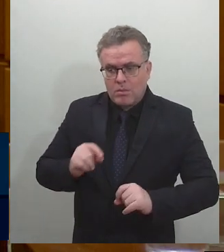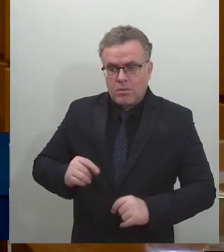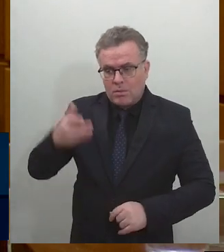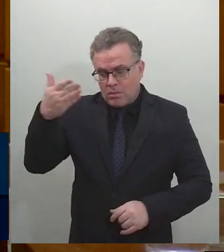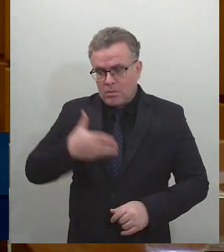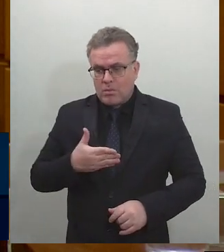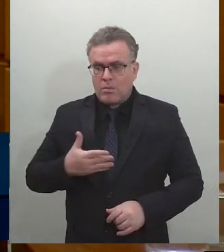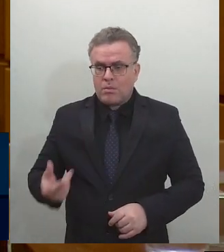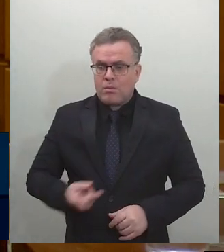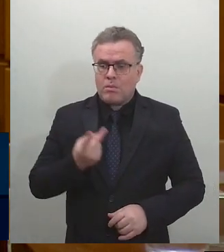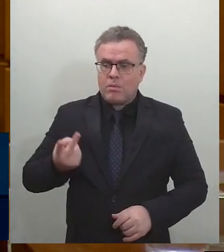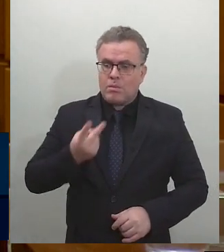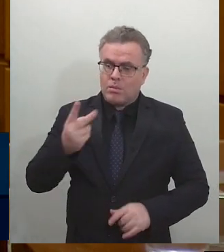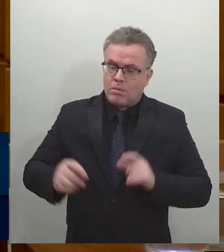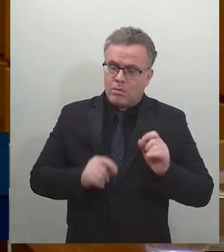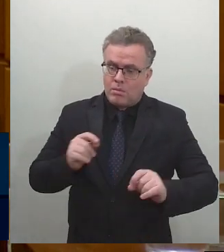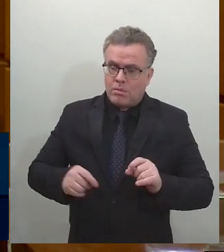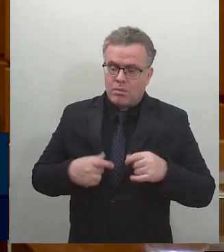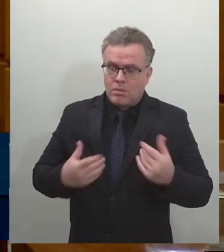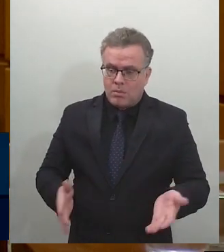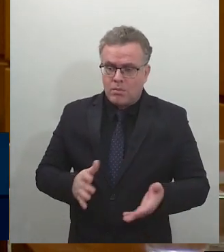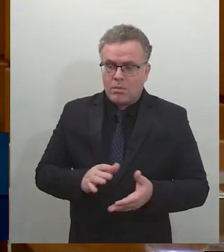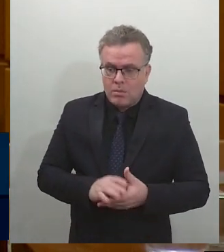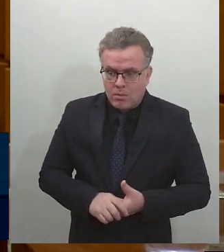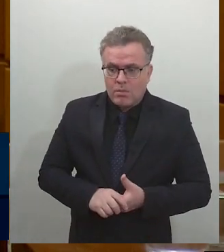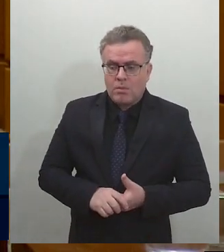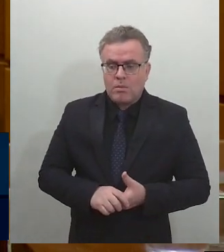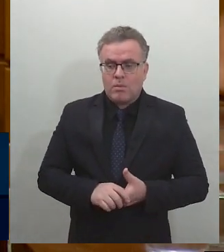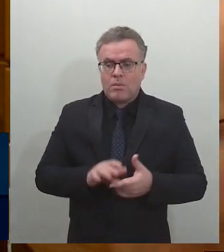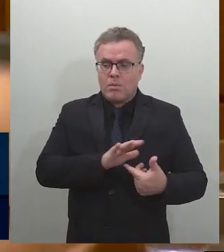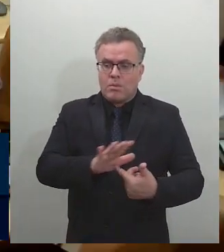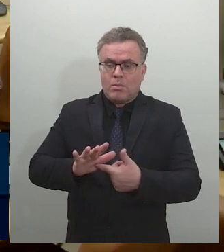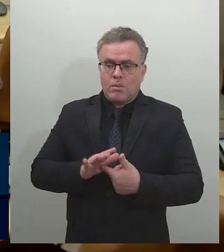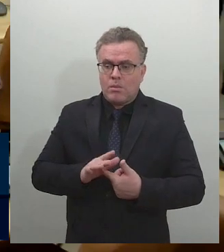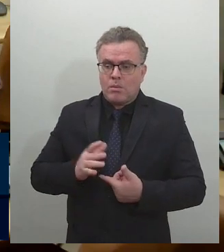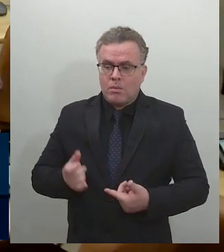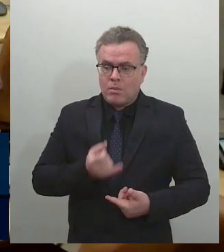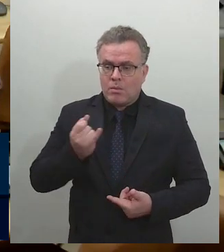crianças, mas respeitando os limites de cada mulher. Obrigada.